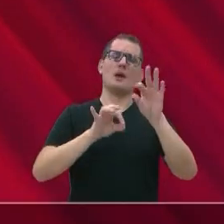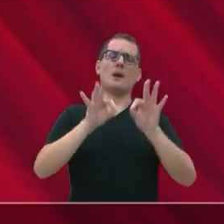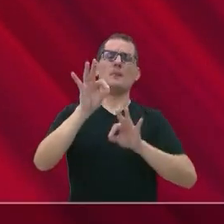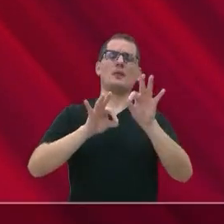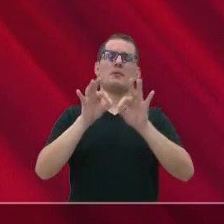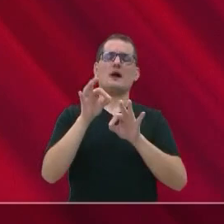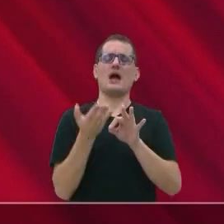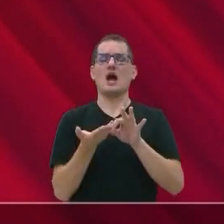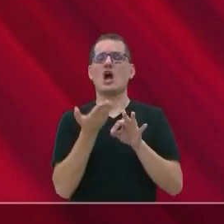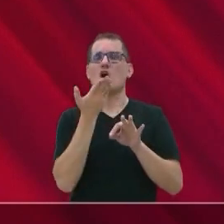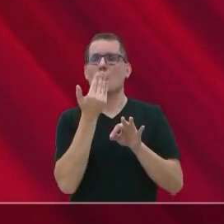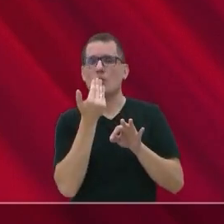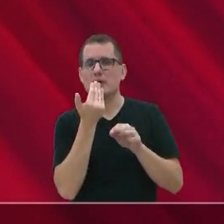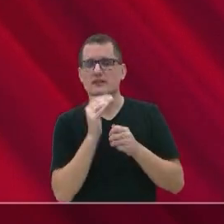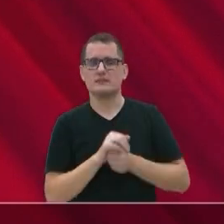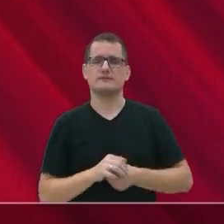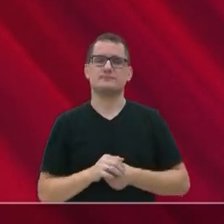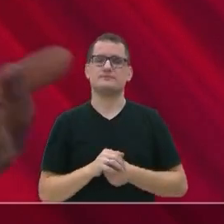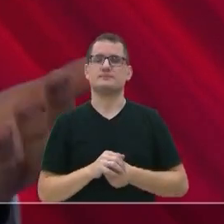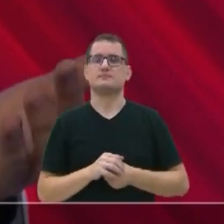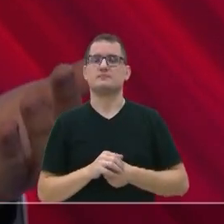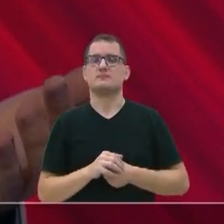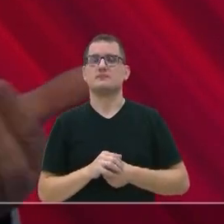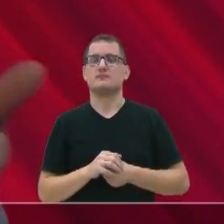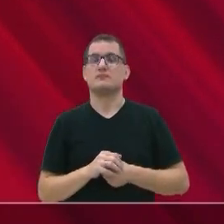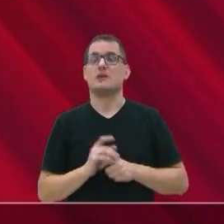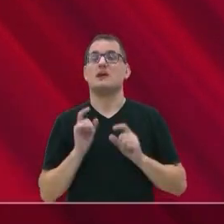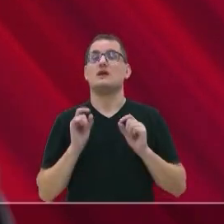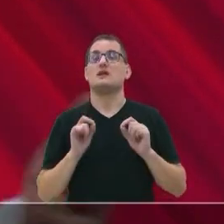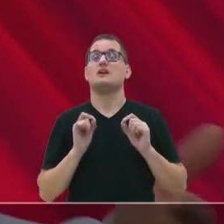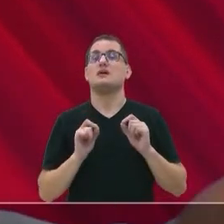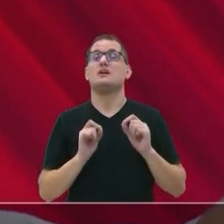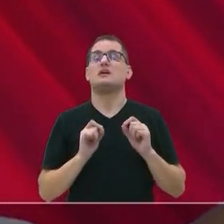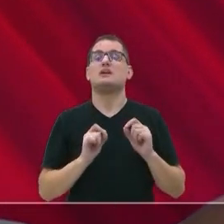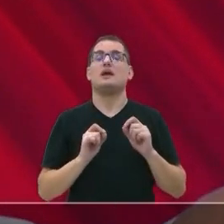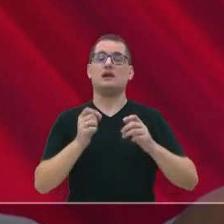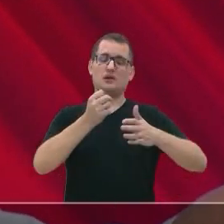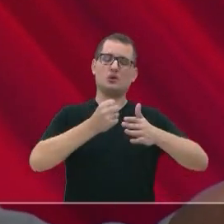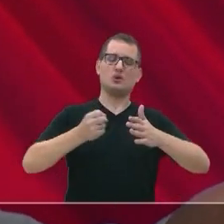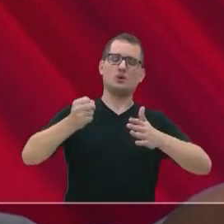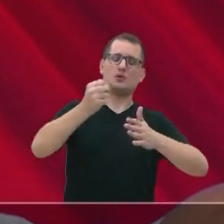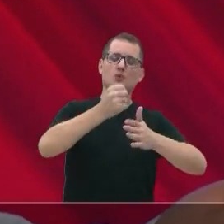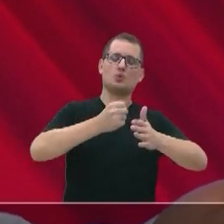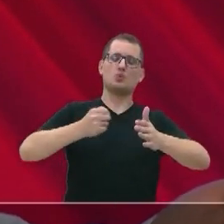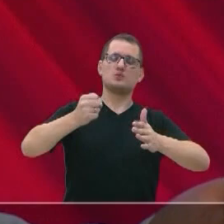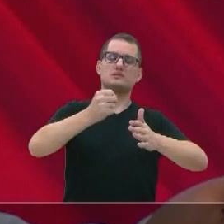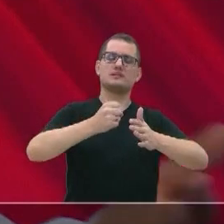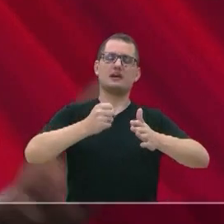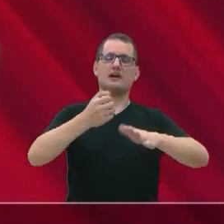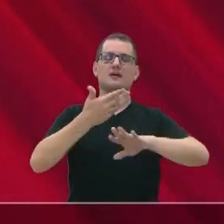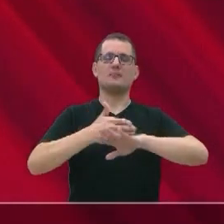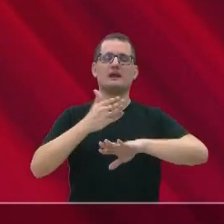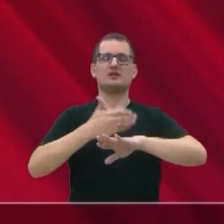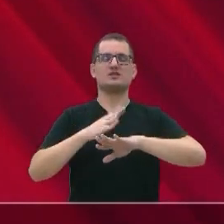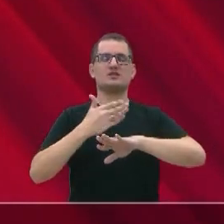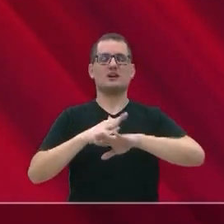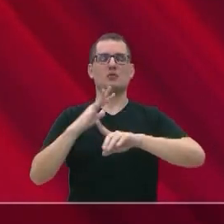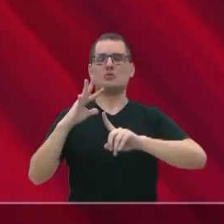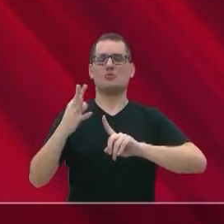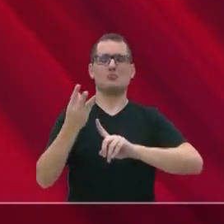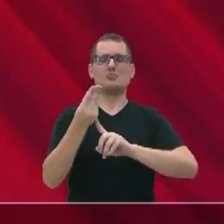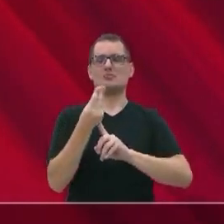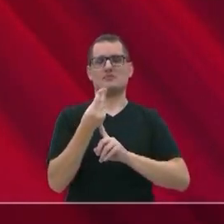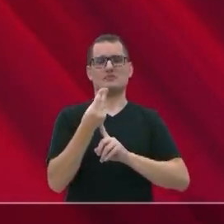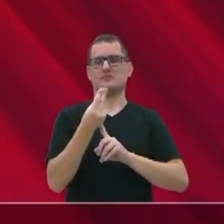alimento, e quem cozinha pratica uma arte, uma arte. Você